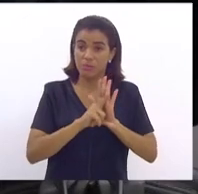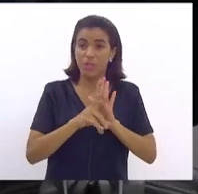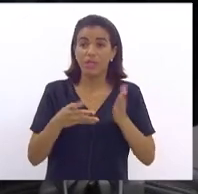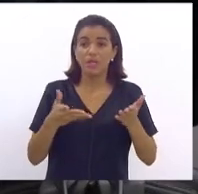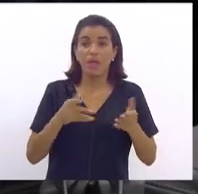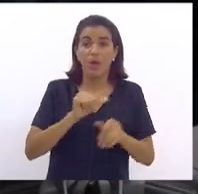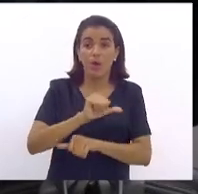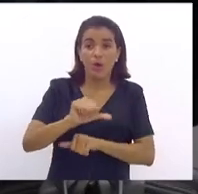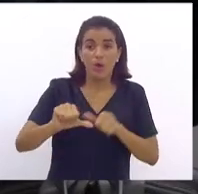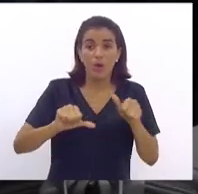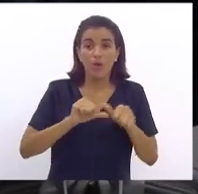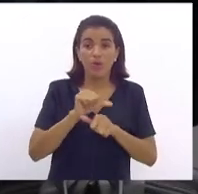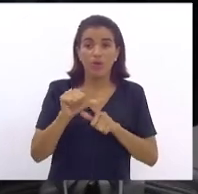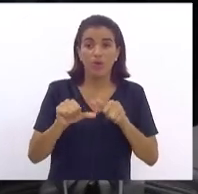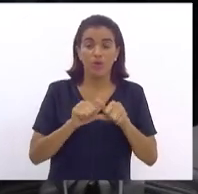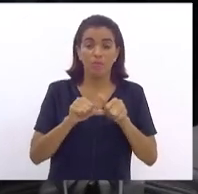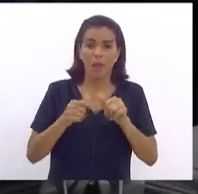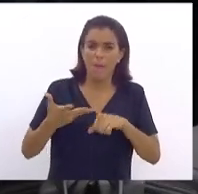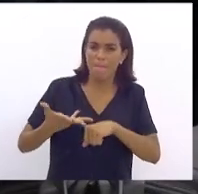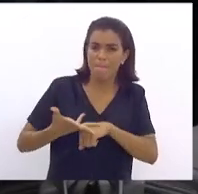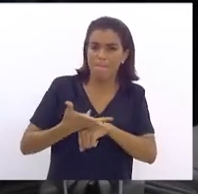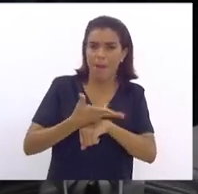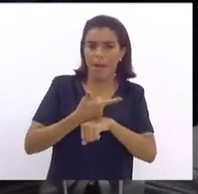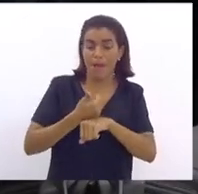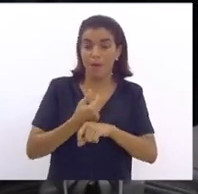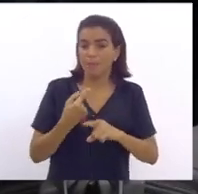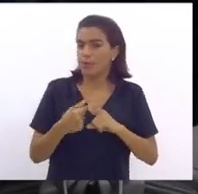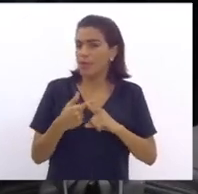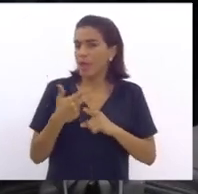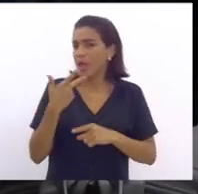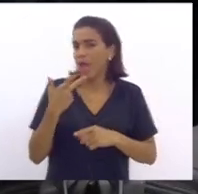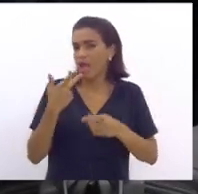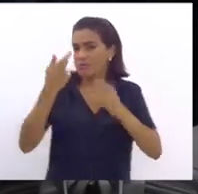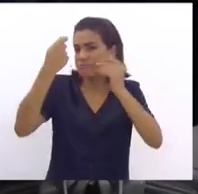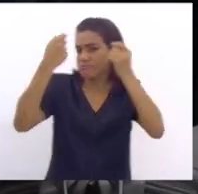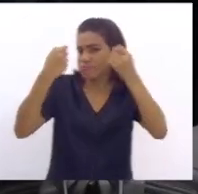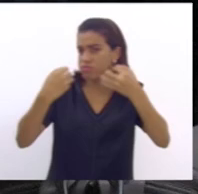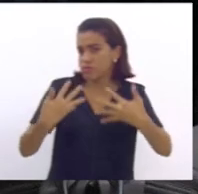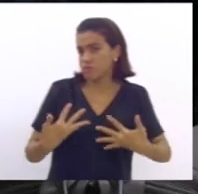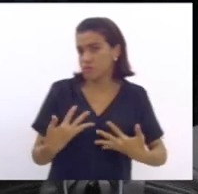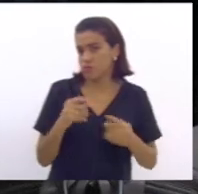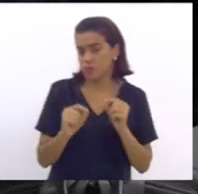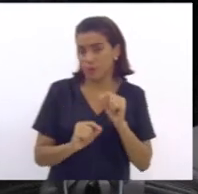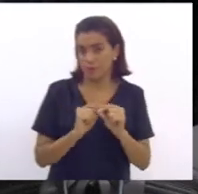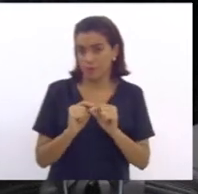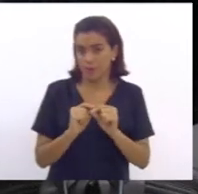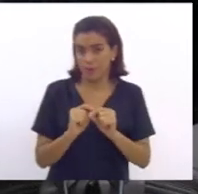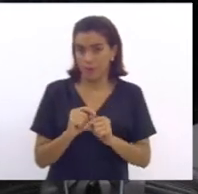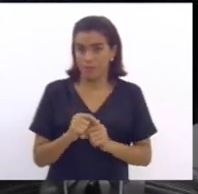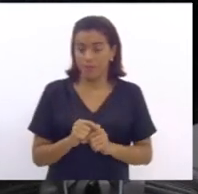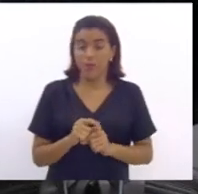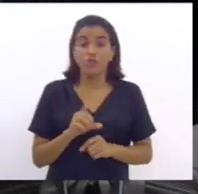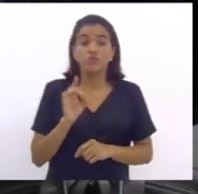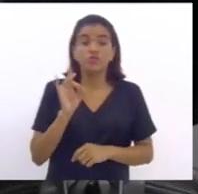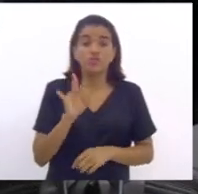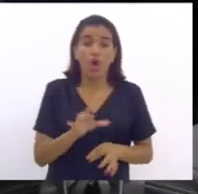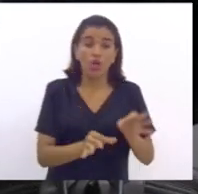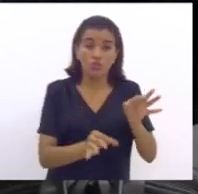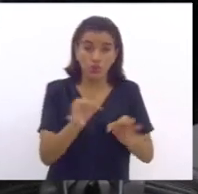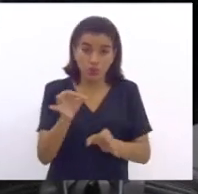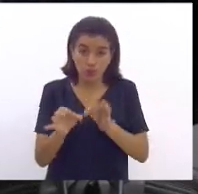alterando, é só para deixar ela mais robusta, porque ela diz o seguinte, que só quando tiver transitado e